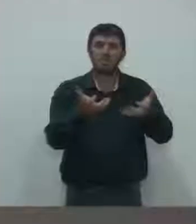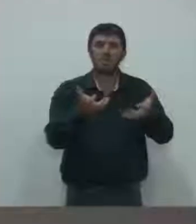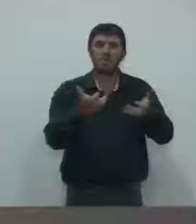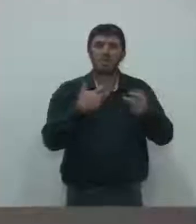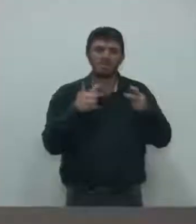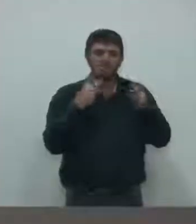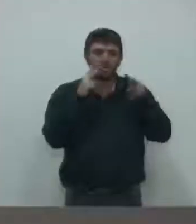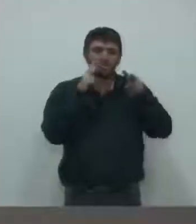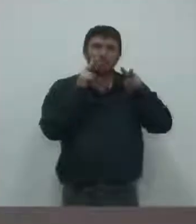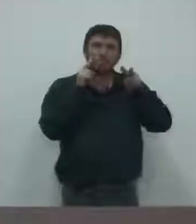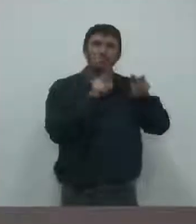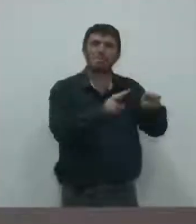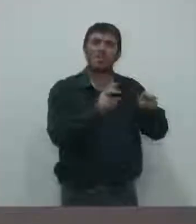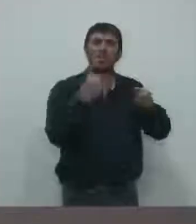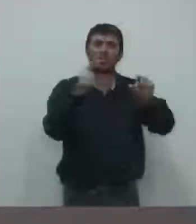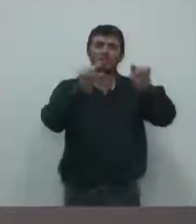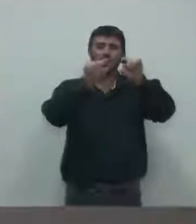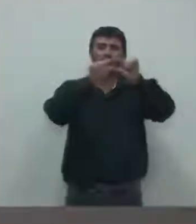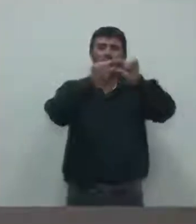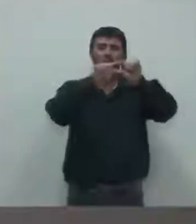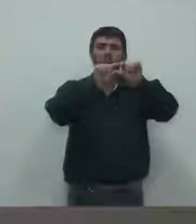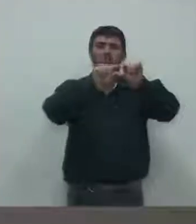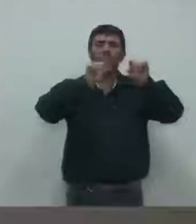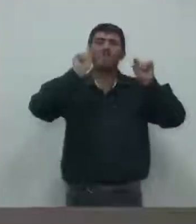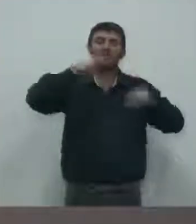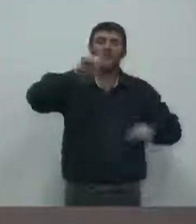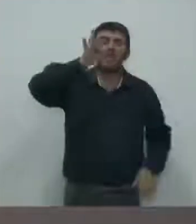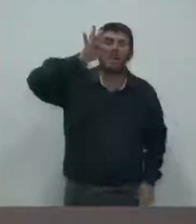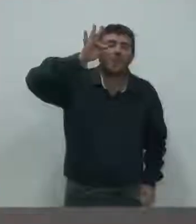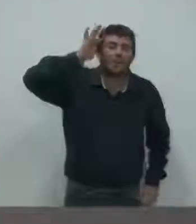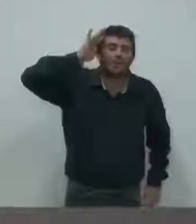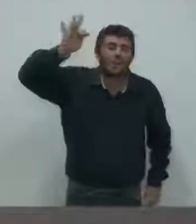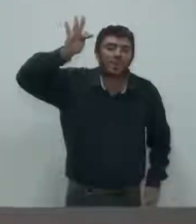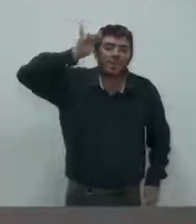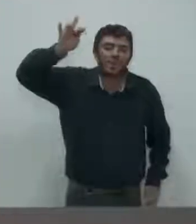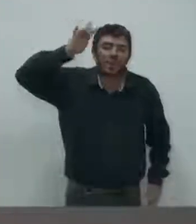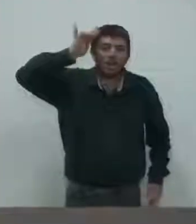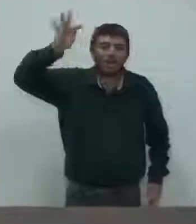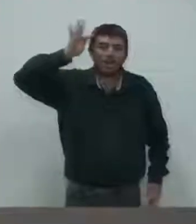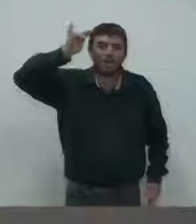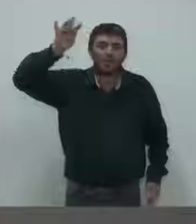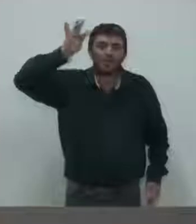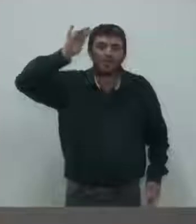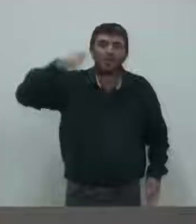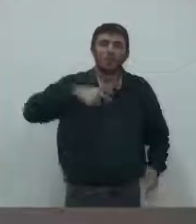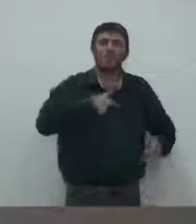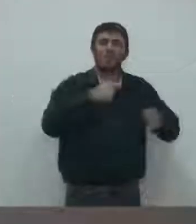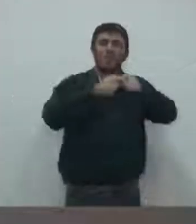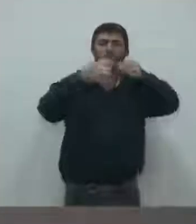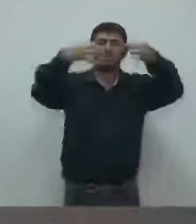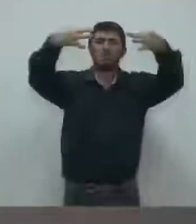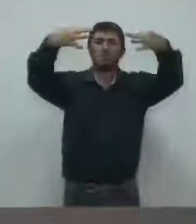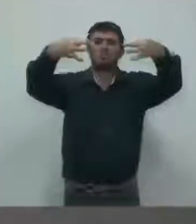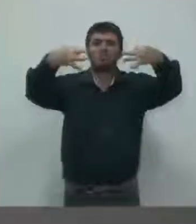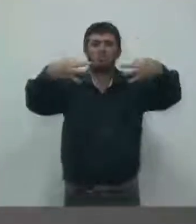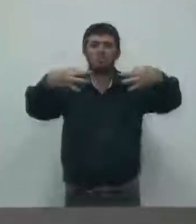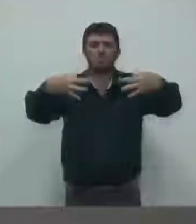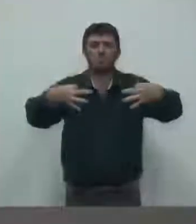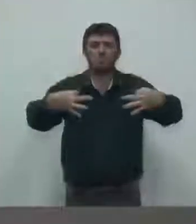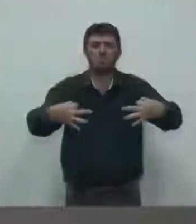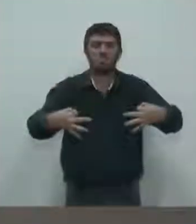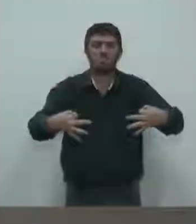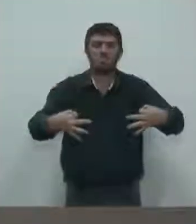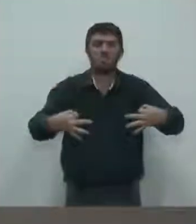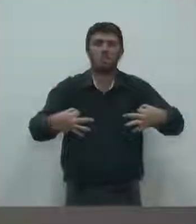muito de Aristóteles, que ele explica o básico da excelência. O que a gente chama de excelência em serviço hoje? Quando a gente consegue